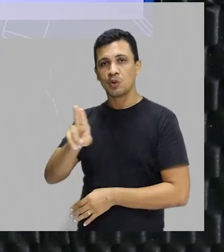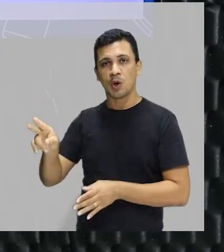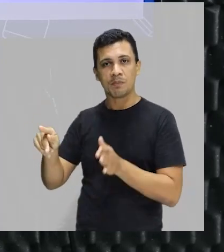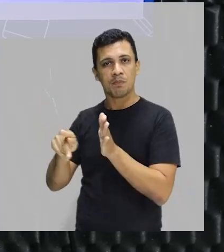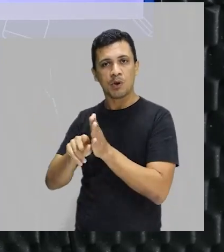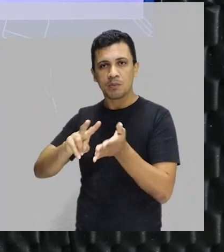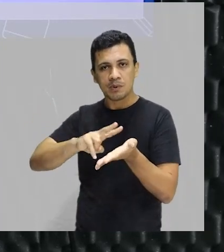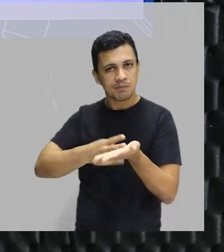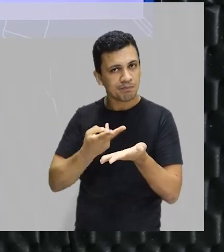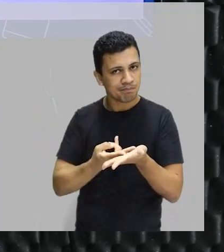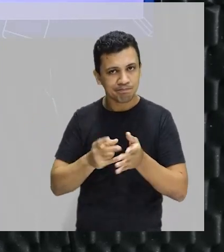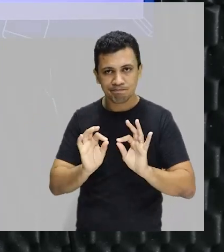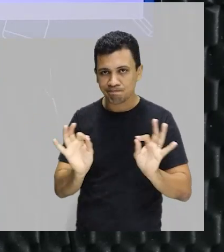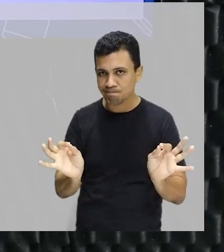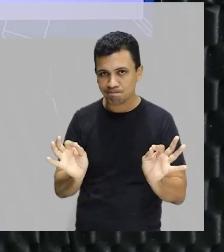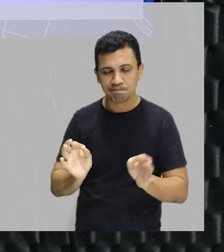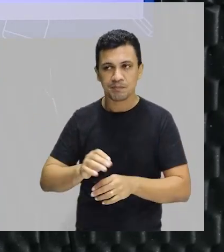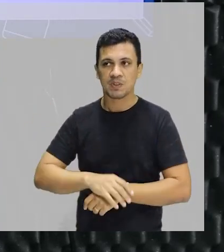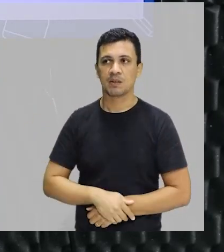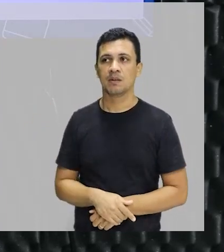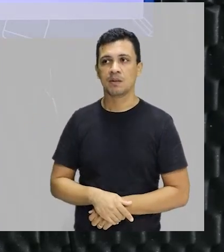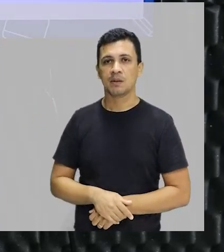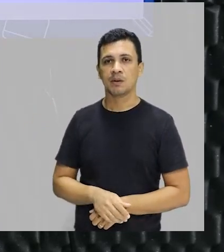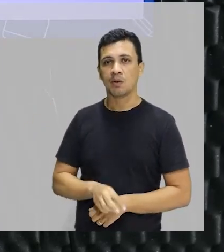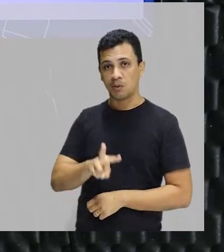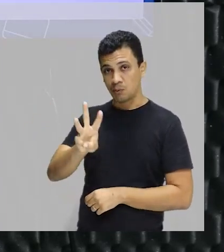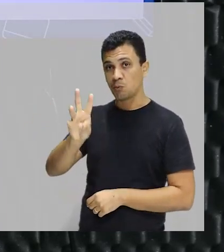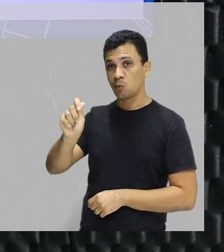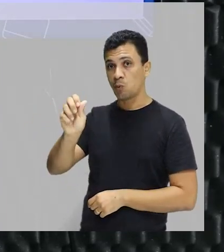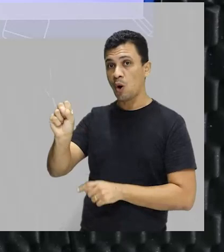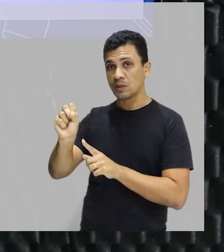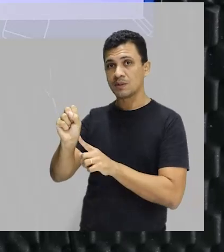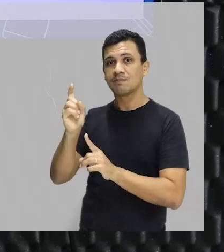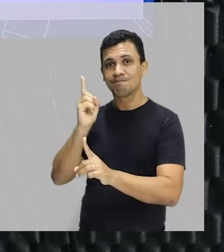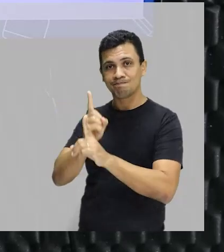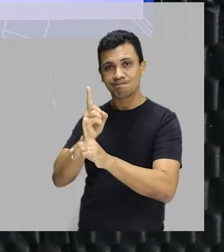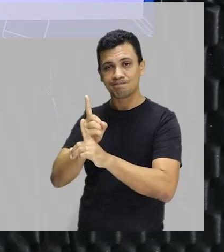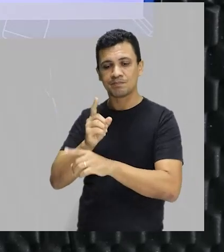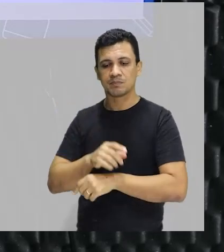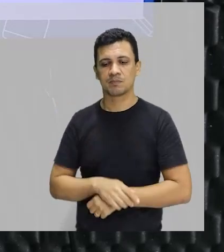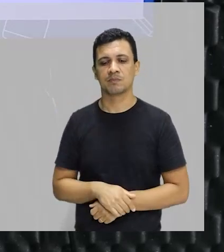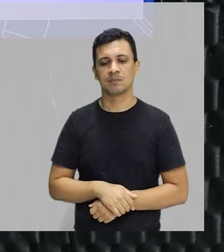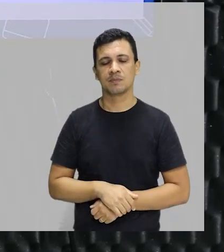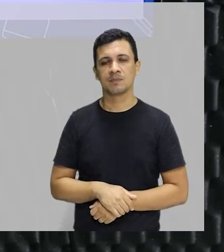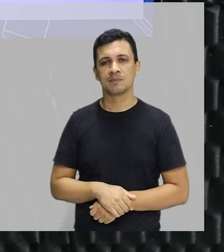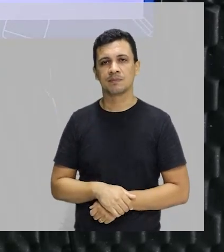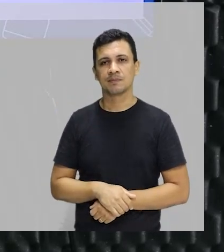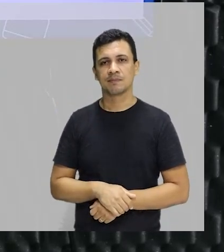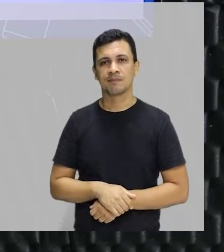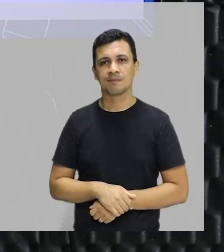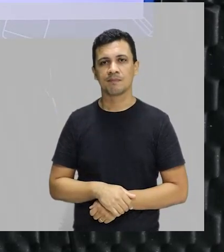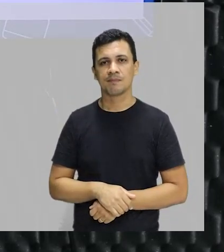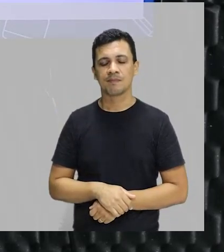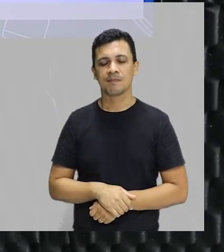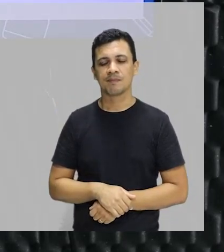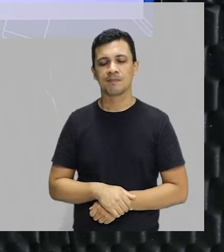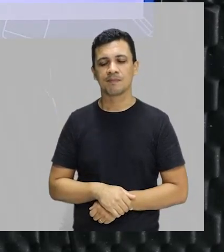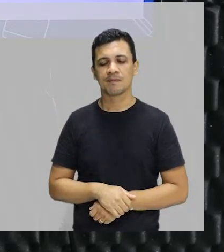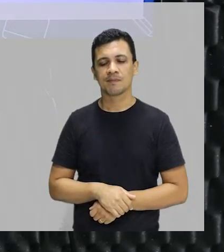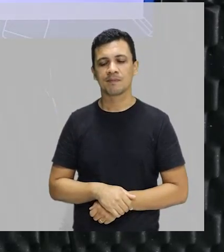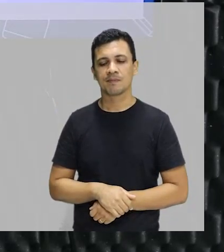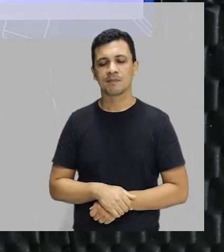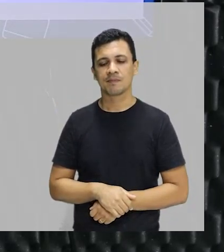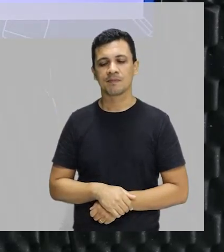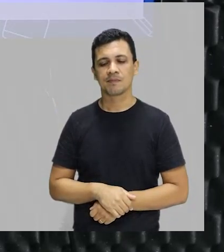não traduz. Verbo to be está aqui, ó, was. Depois, she was born on 80th